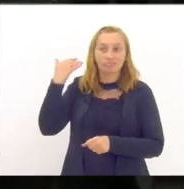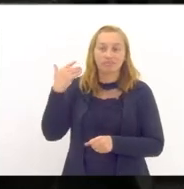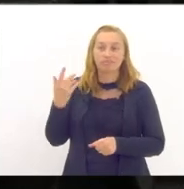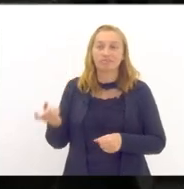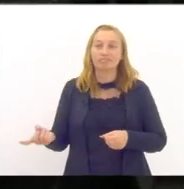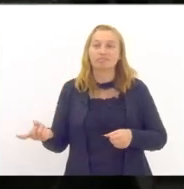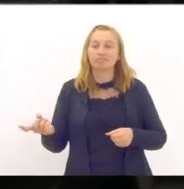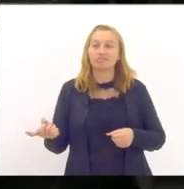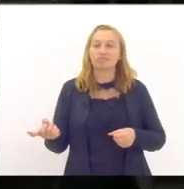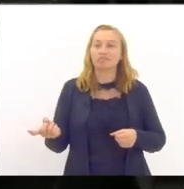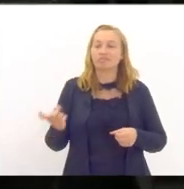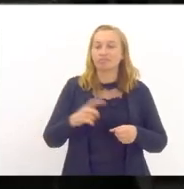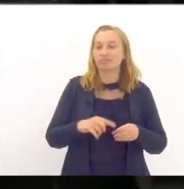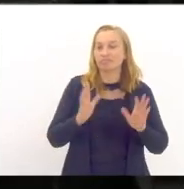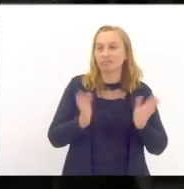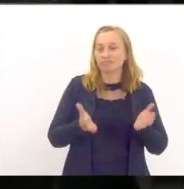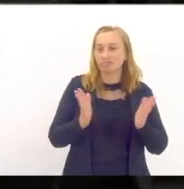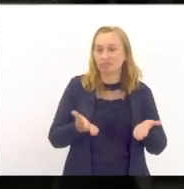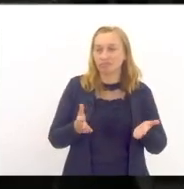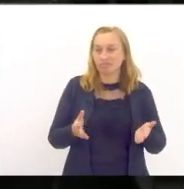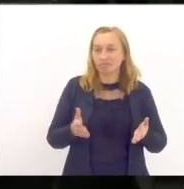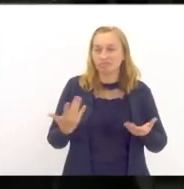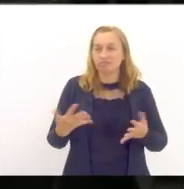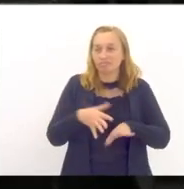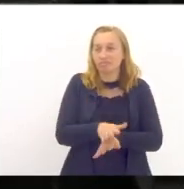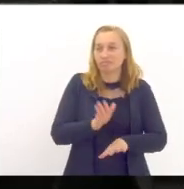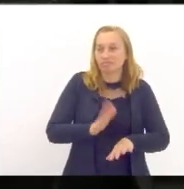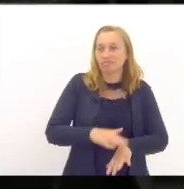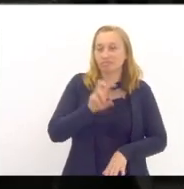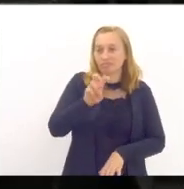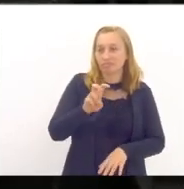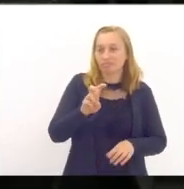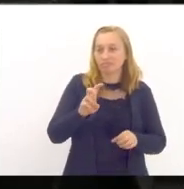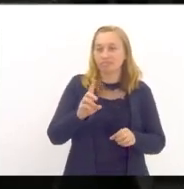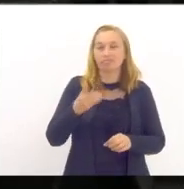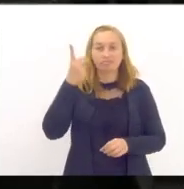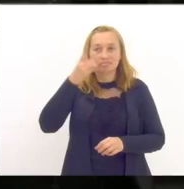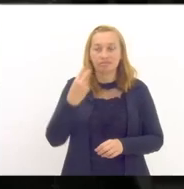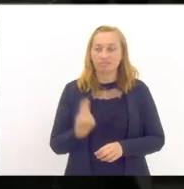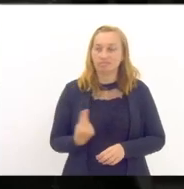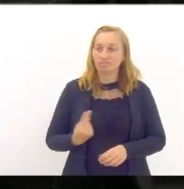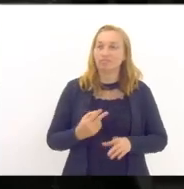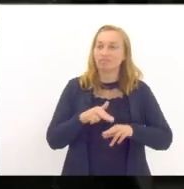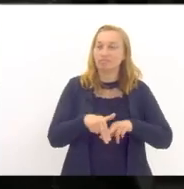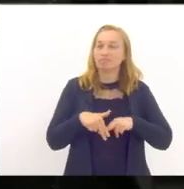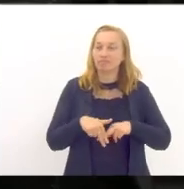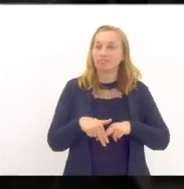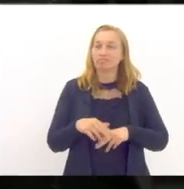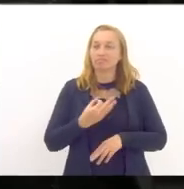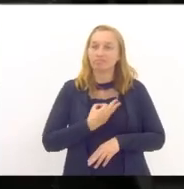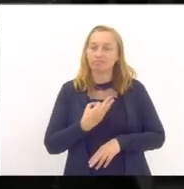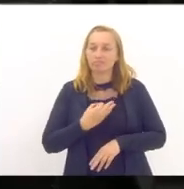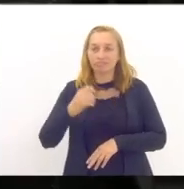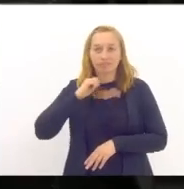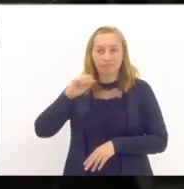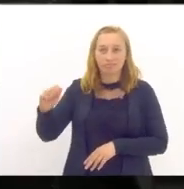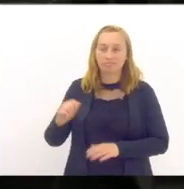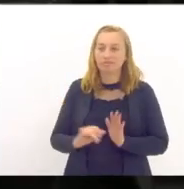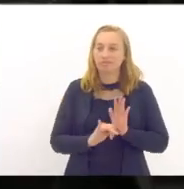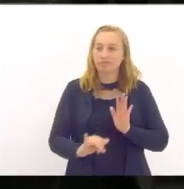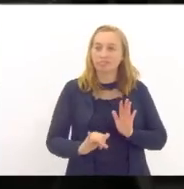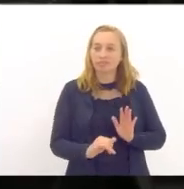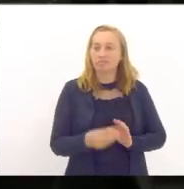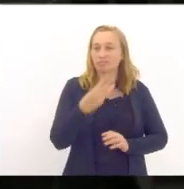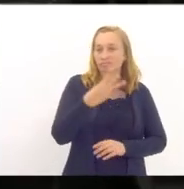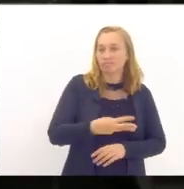republicação hoje se deu pela inclusão de mais 5 deputados como coautores. Portanto, essa medalha passa a ter, a partir dessa publicação, a autoria